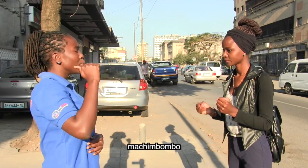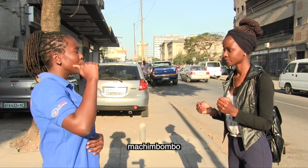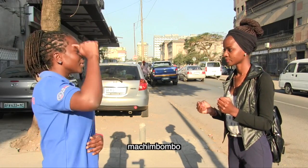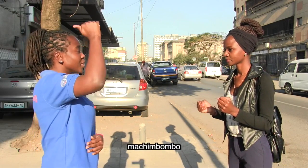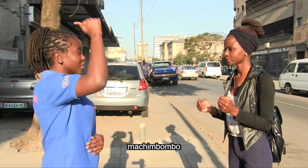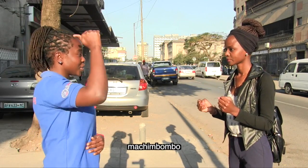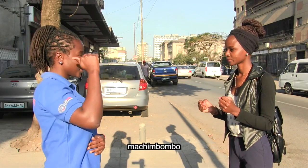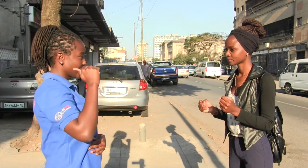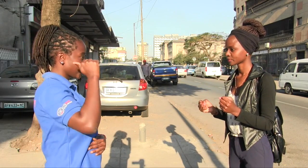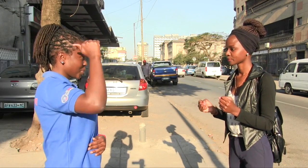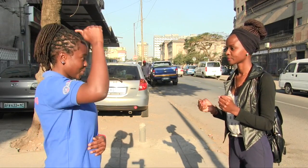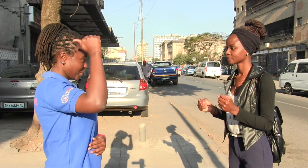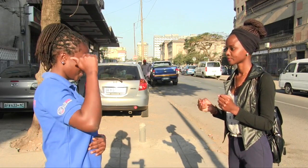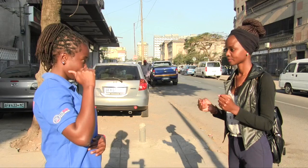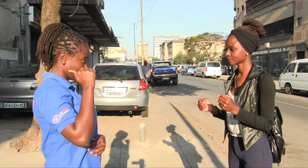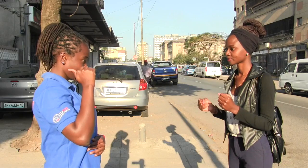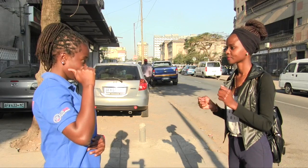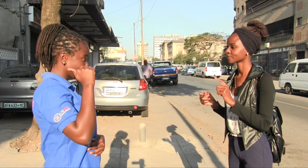Machimbomo,